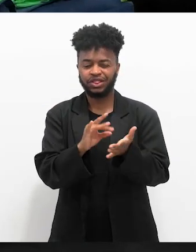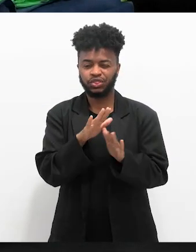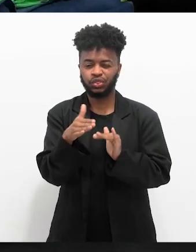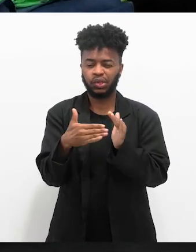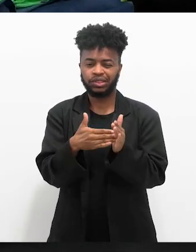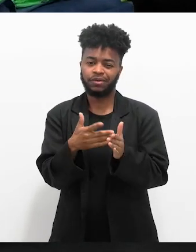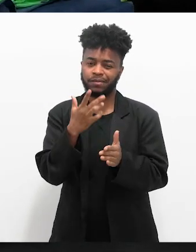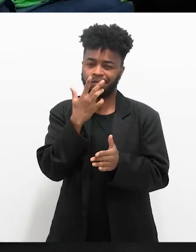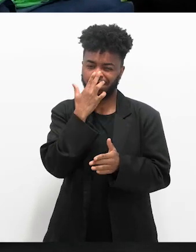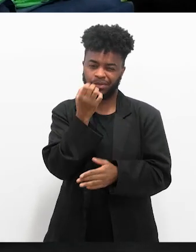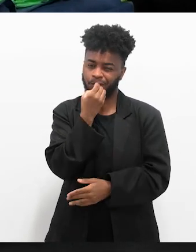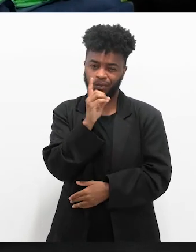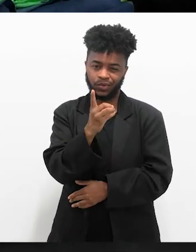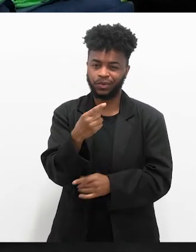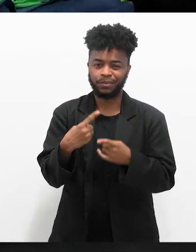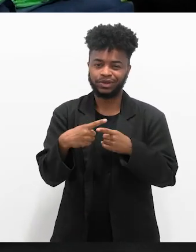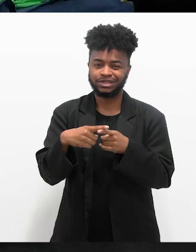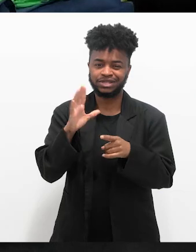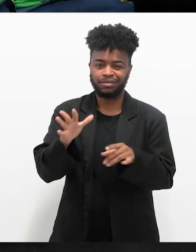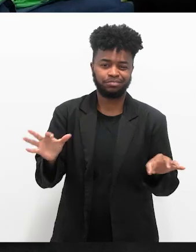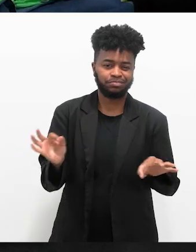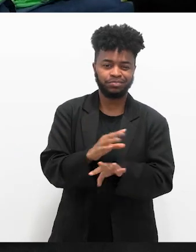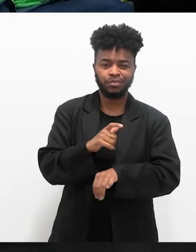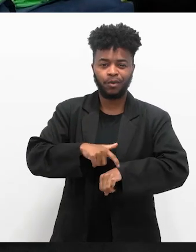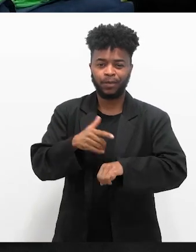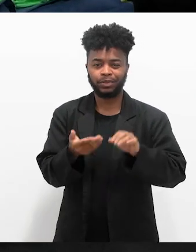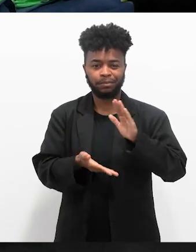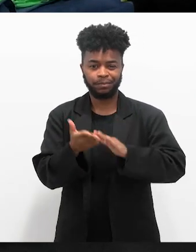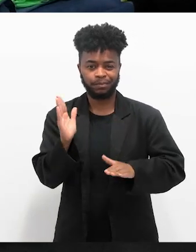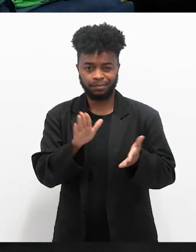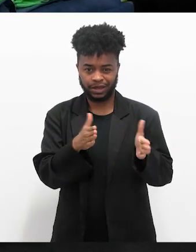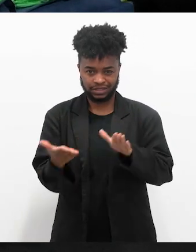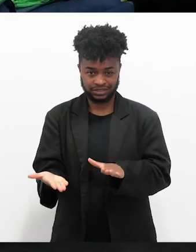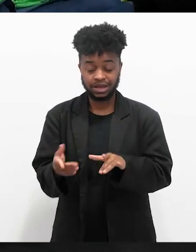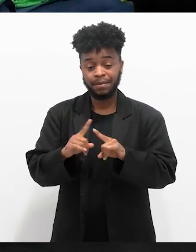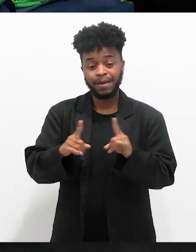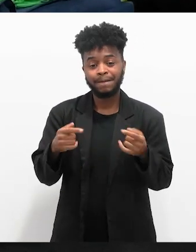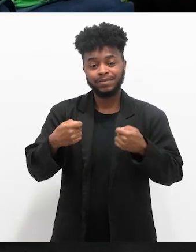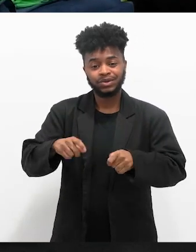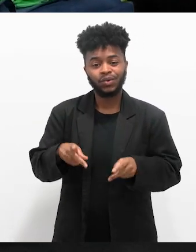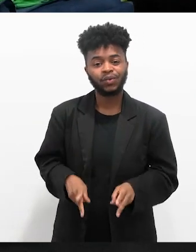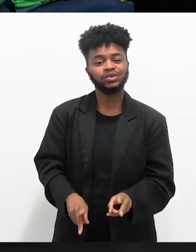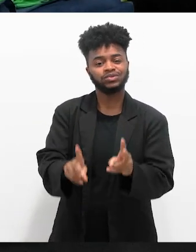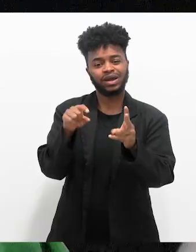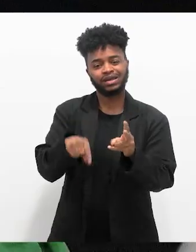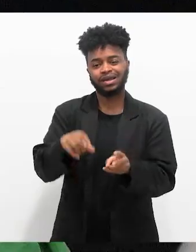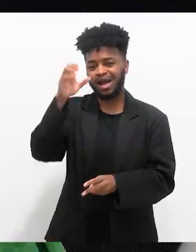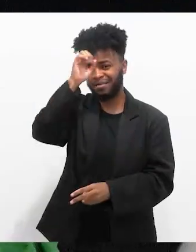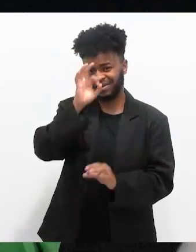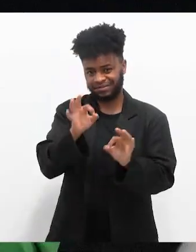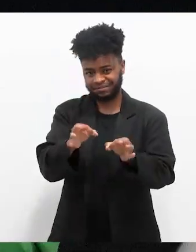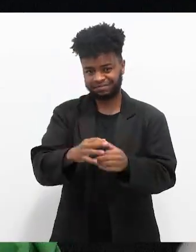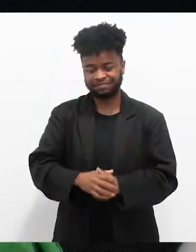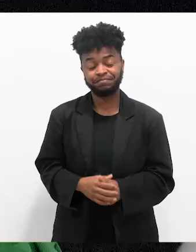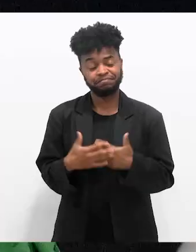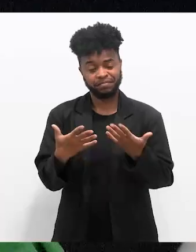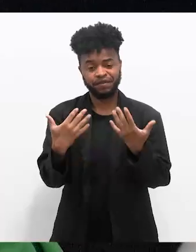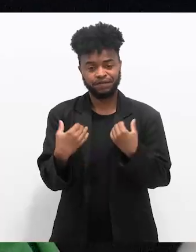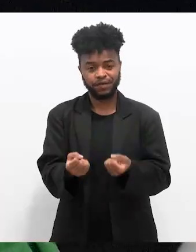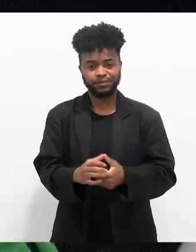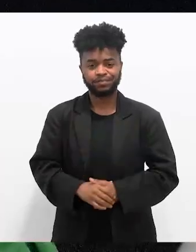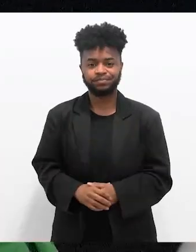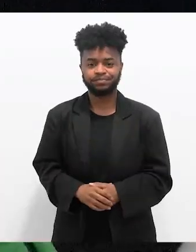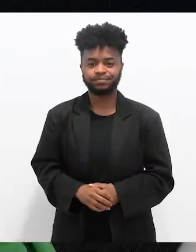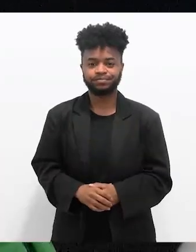bom, porque total já está na hora de ir. Exatamente. Então a gente tem que continuar dizendo que tem que aprender, né? Então, vamos lá.